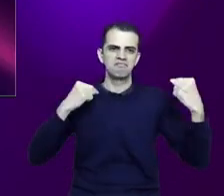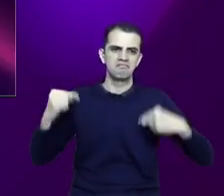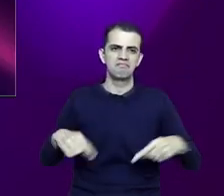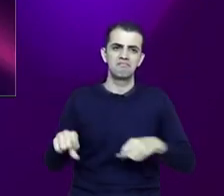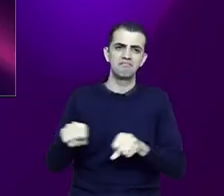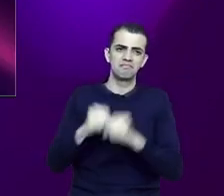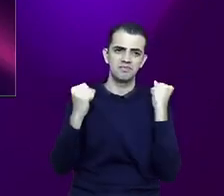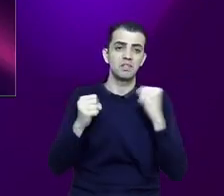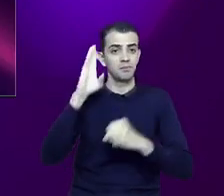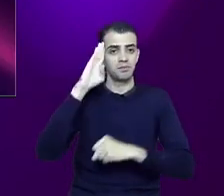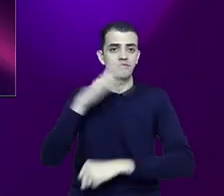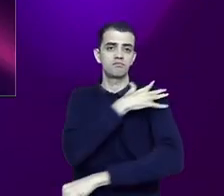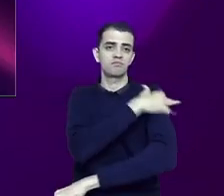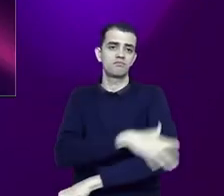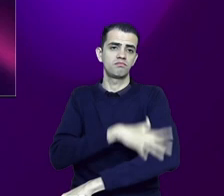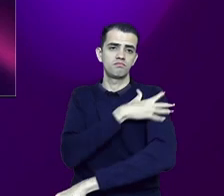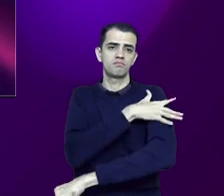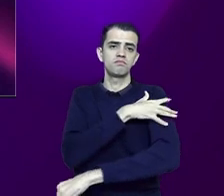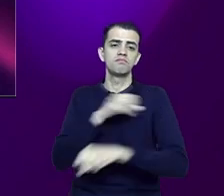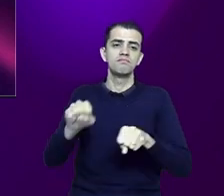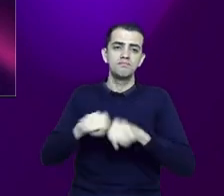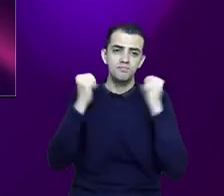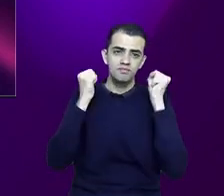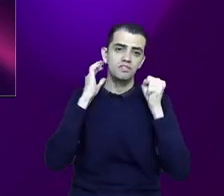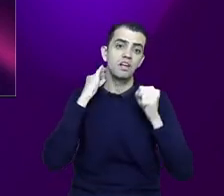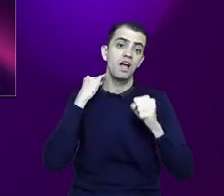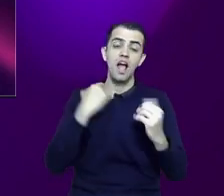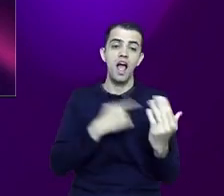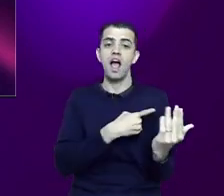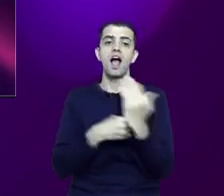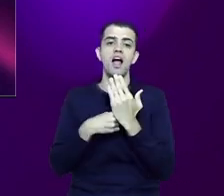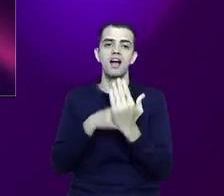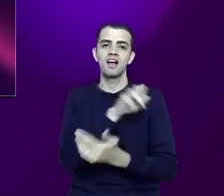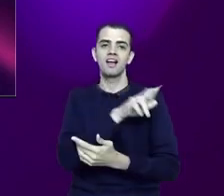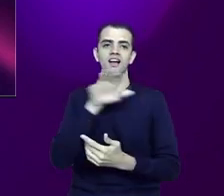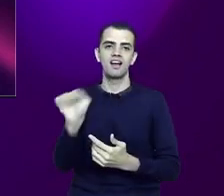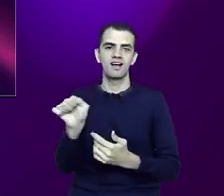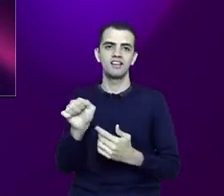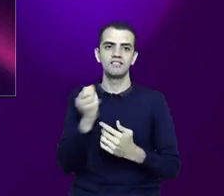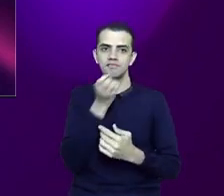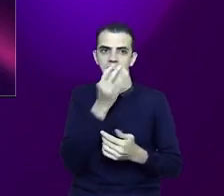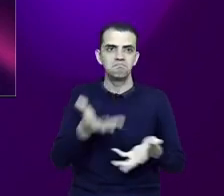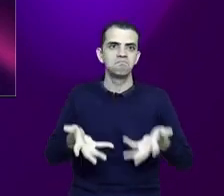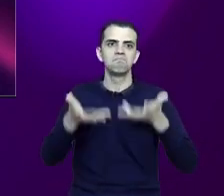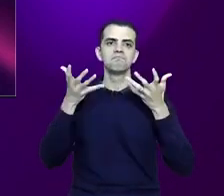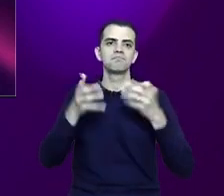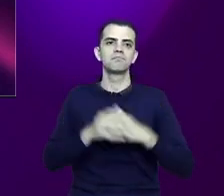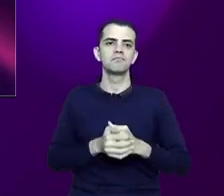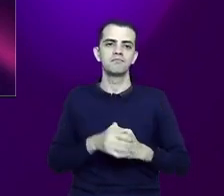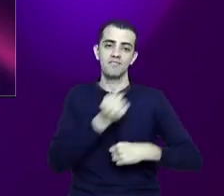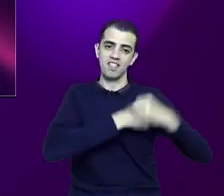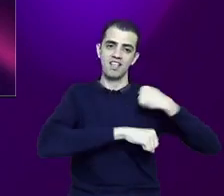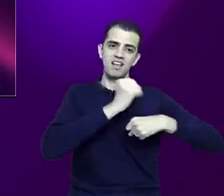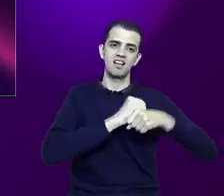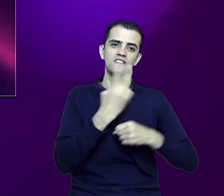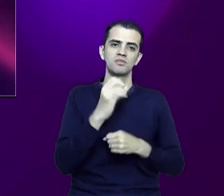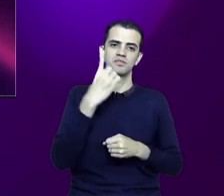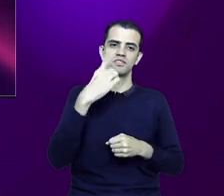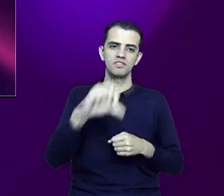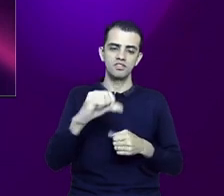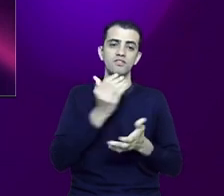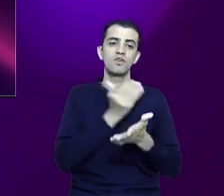fratura da região proximal do úmero, ela herdou tudo isso que foi discutido até agora. Em 2019, a gente começou esse